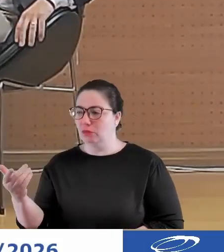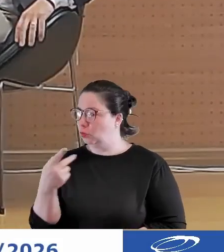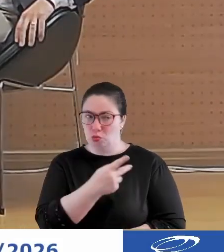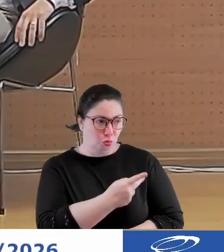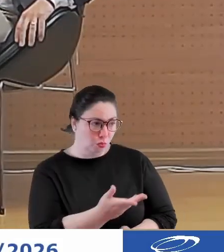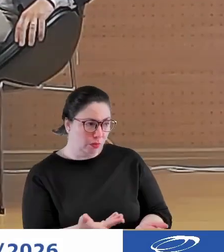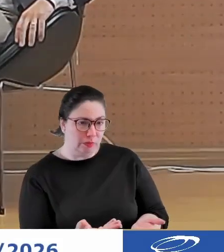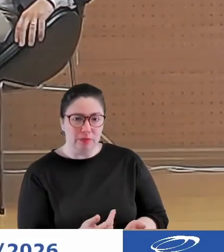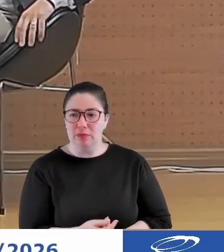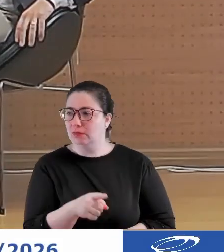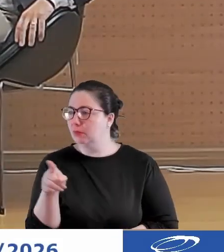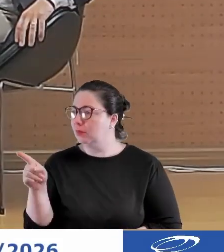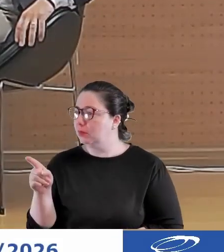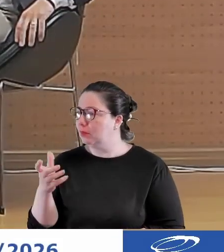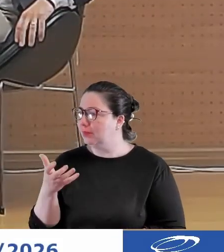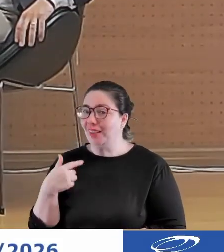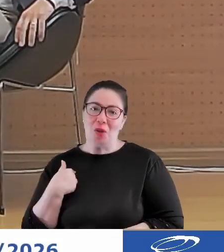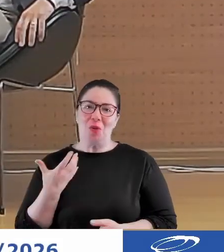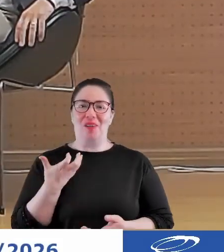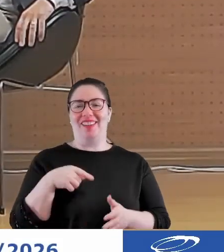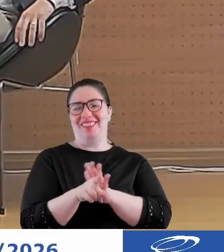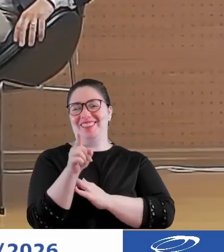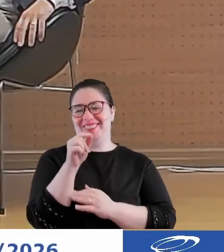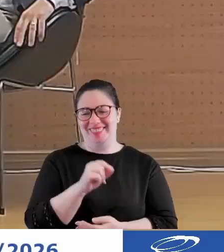pergunta? Eu quero fazer.